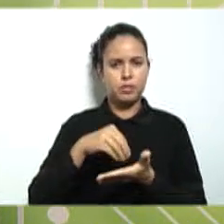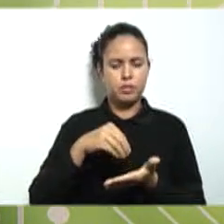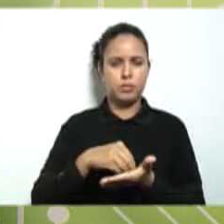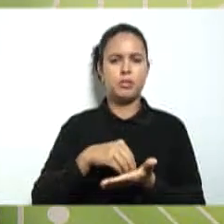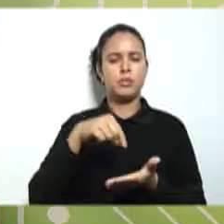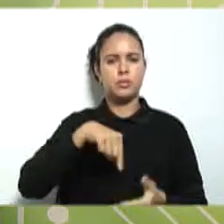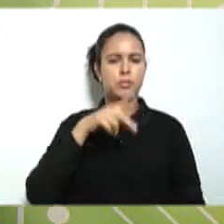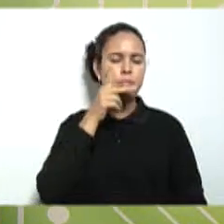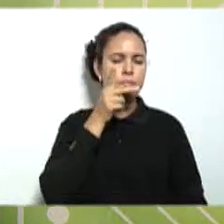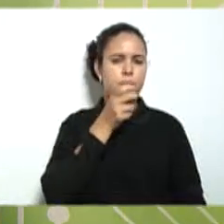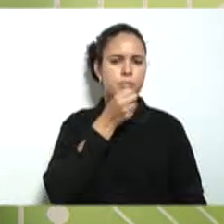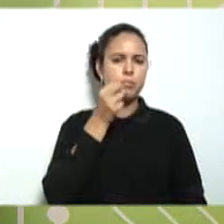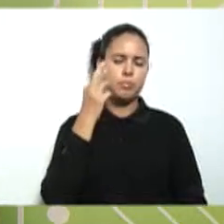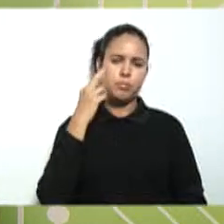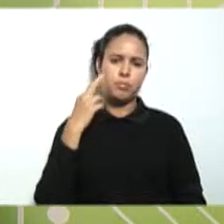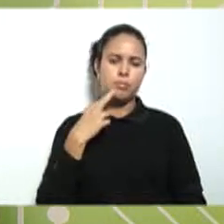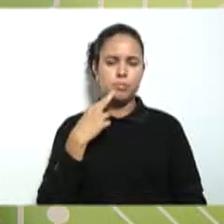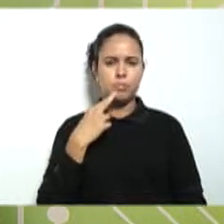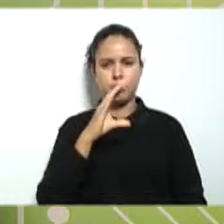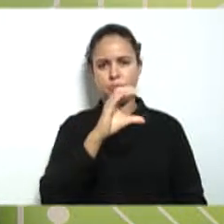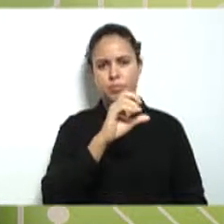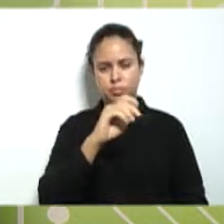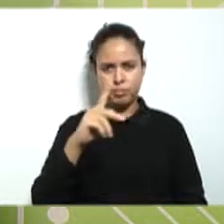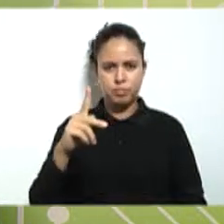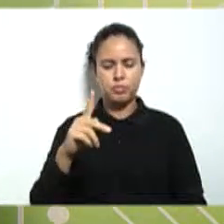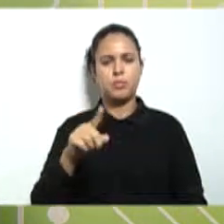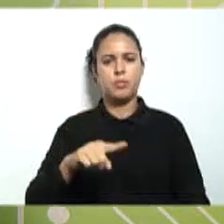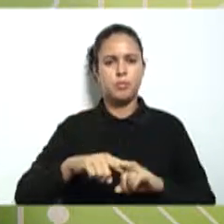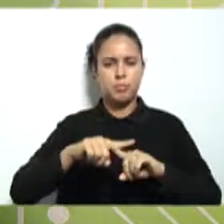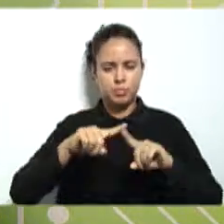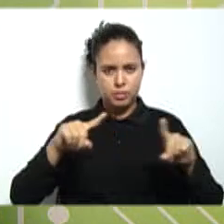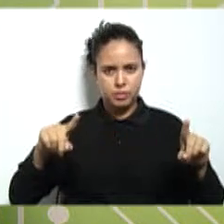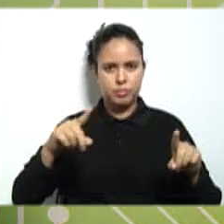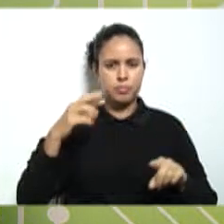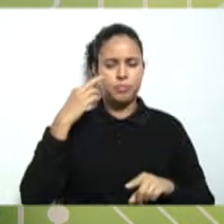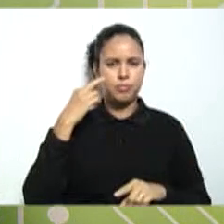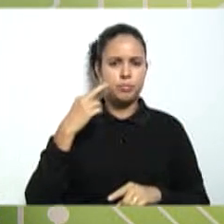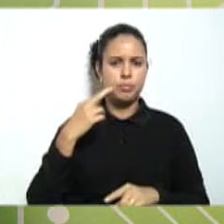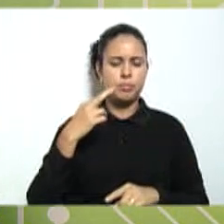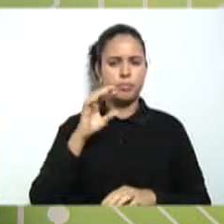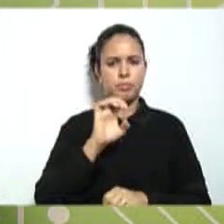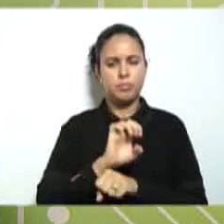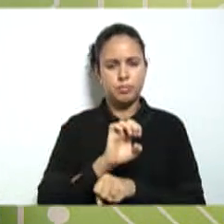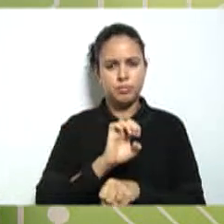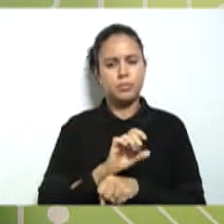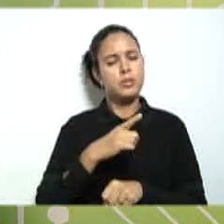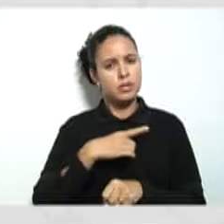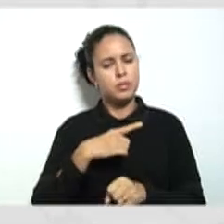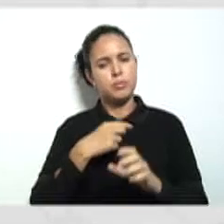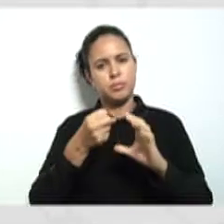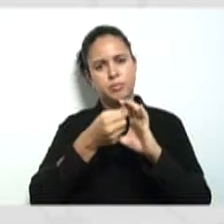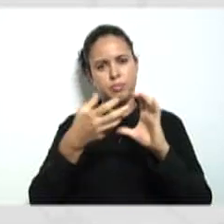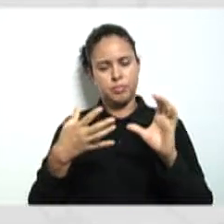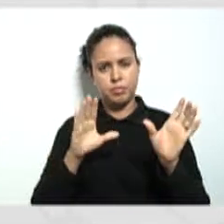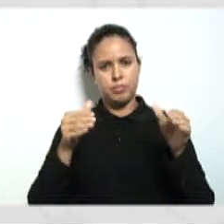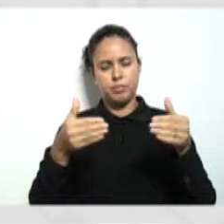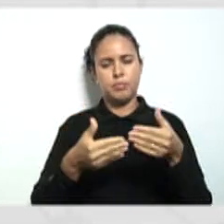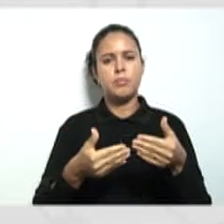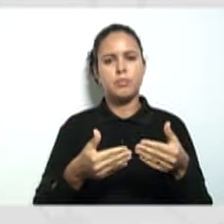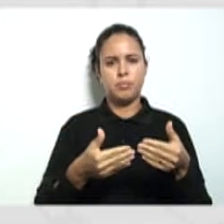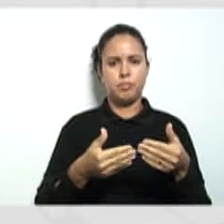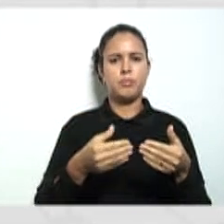Porto Velho, aqui em Rondônia, mas no nosso estado, em diversas cidades, a gente vê essa característica para a vocação mineral. A quantidade de